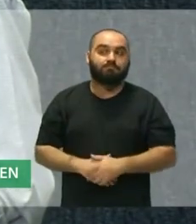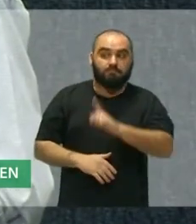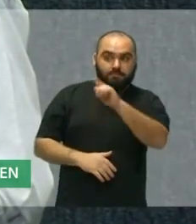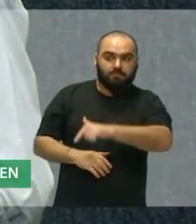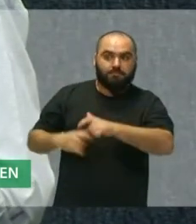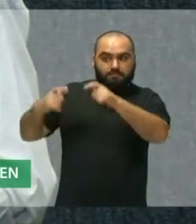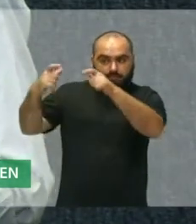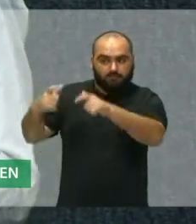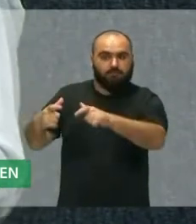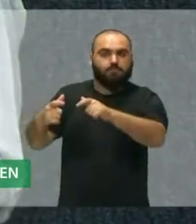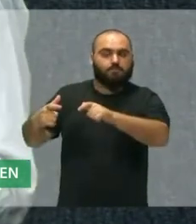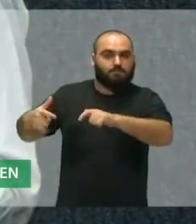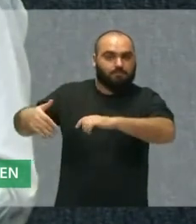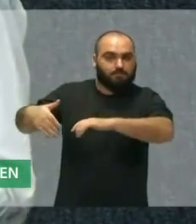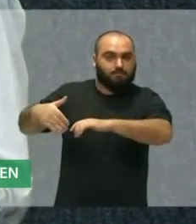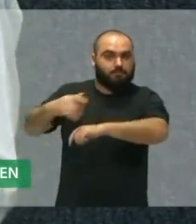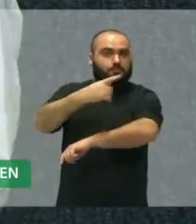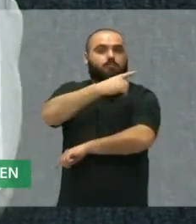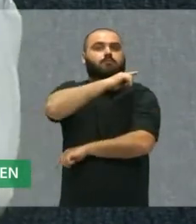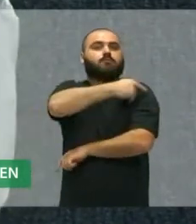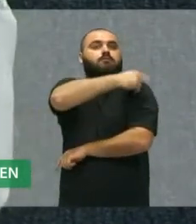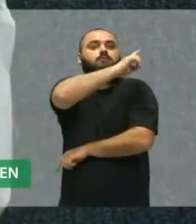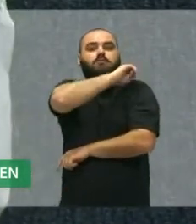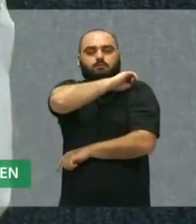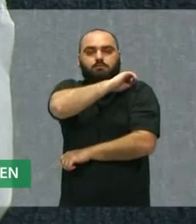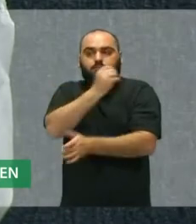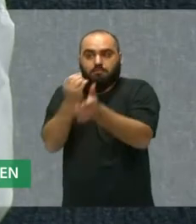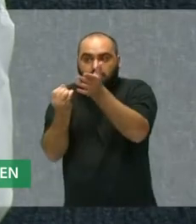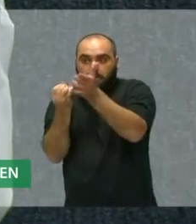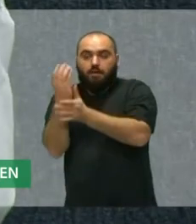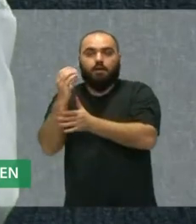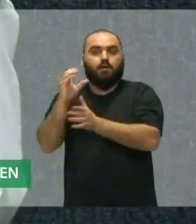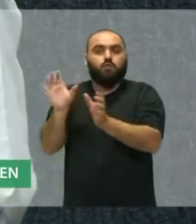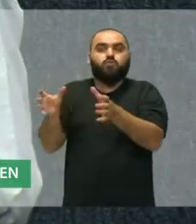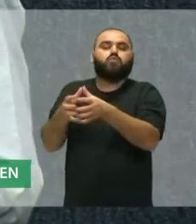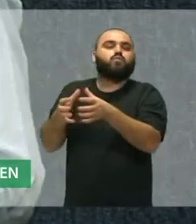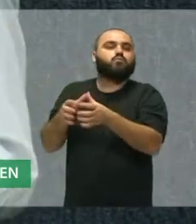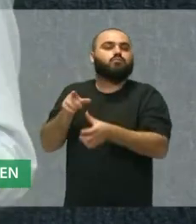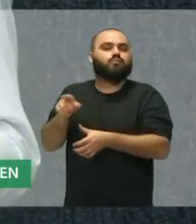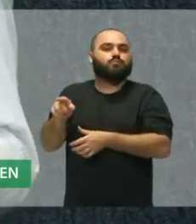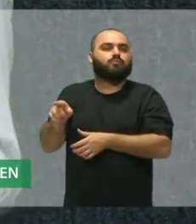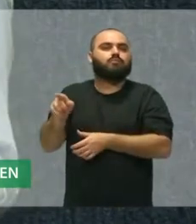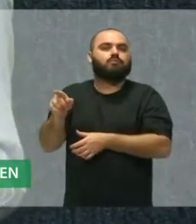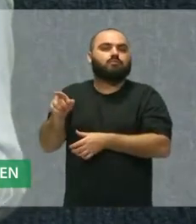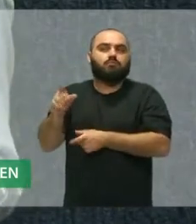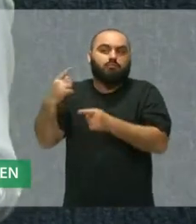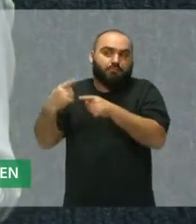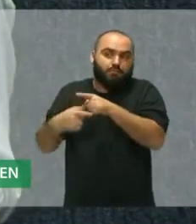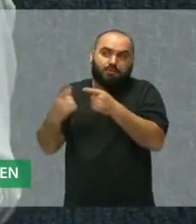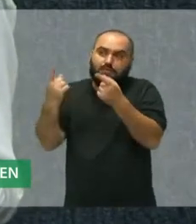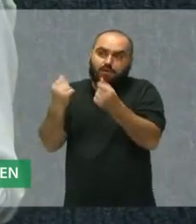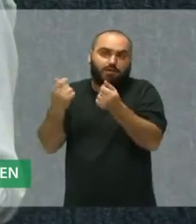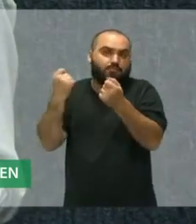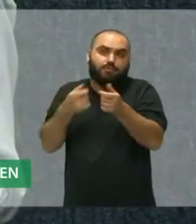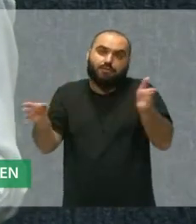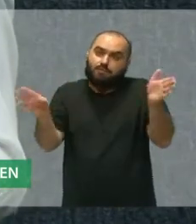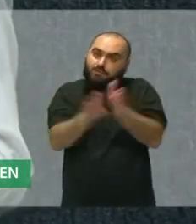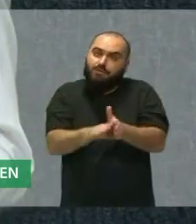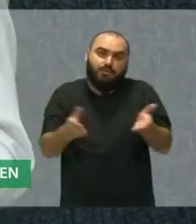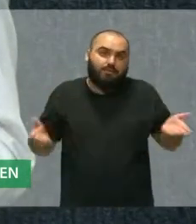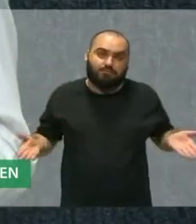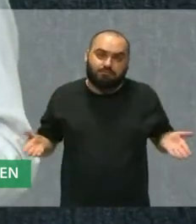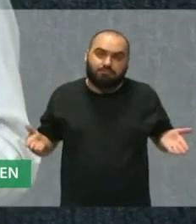as autoridades, criar essa comissão, esse grupo, para ver, porque tem que vir um recurso de algum lugar,